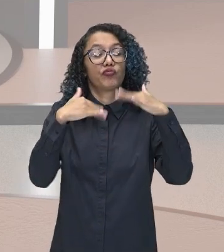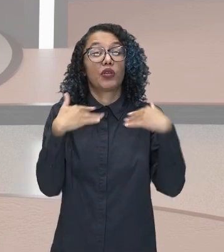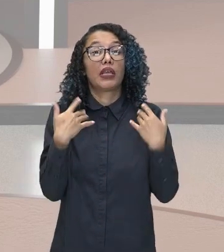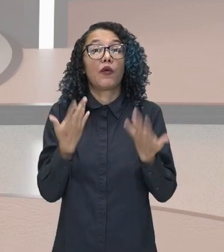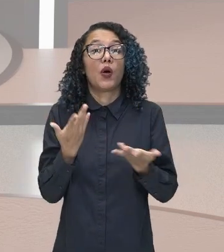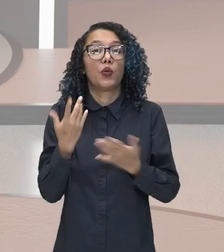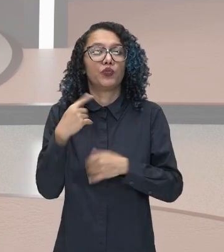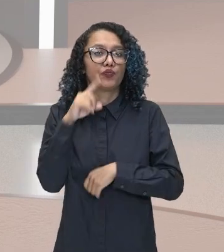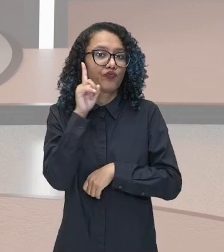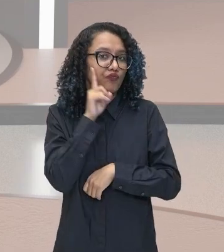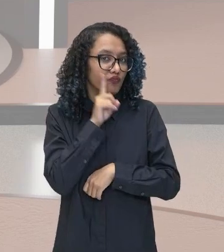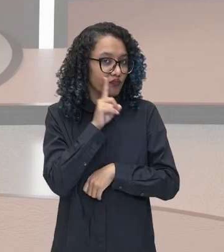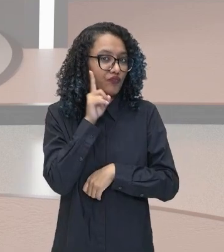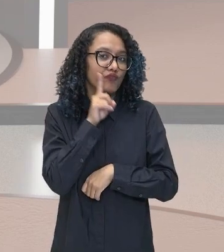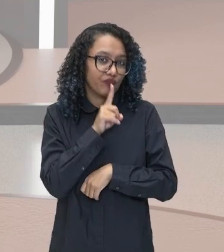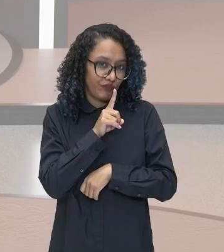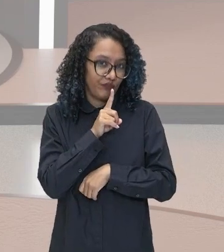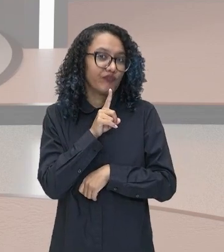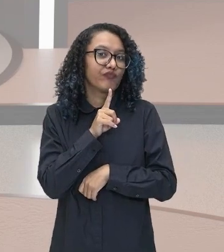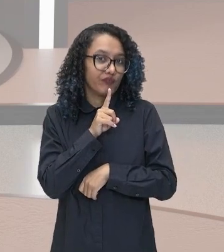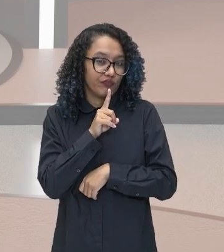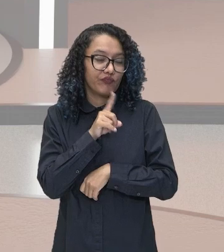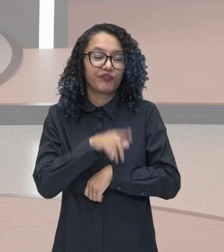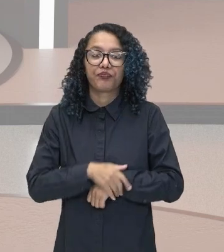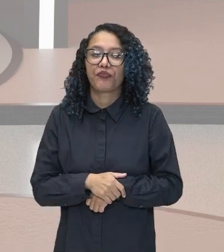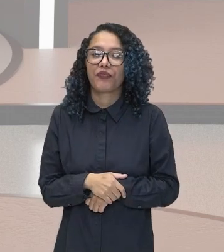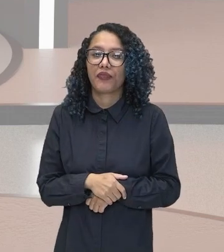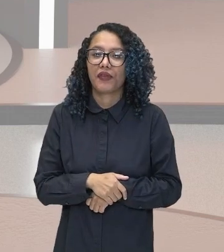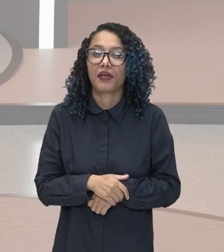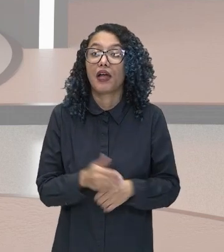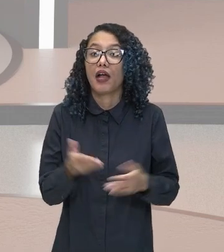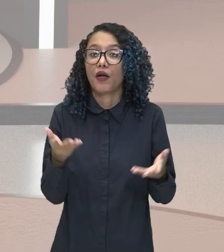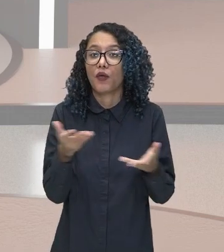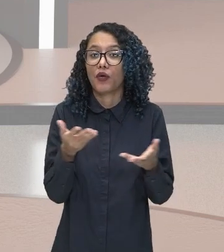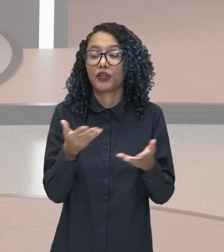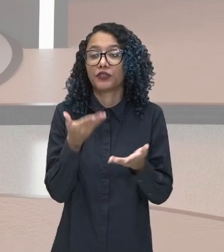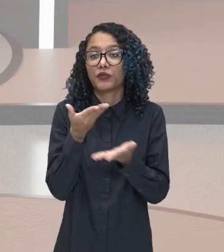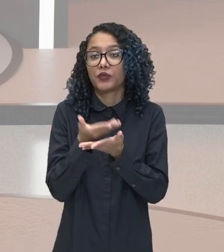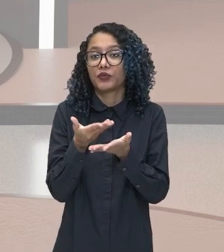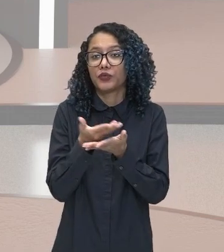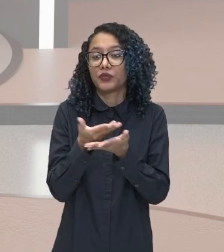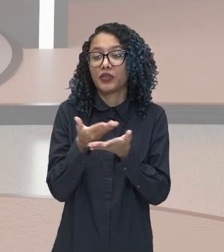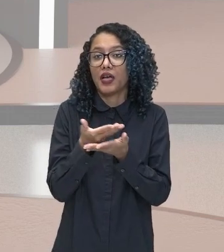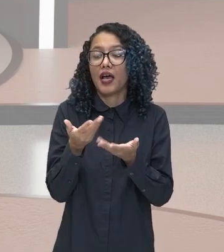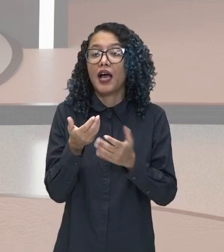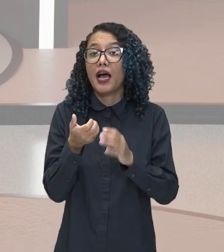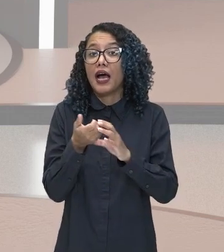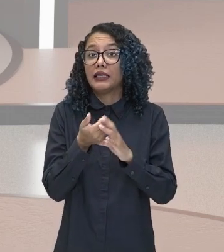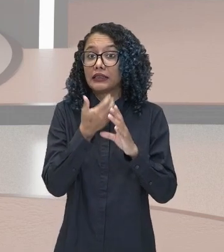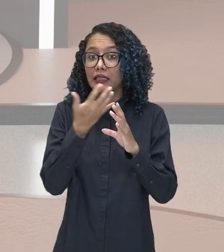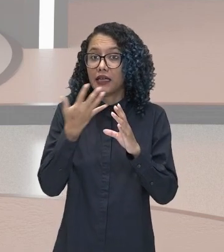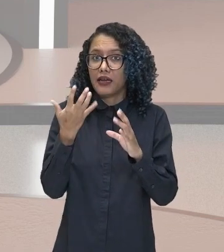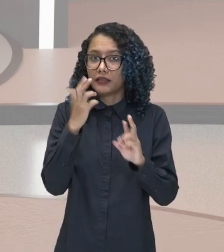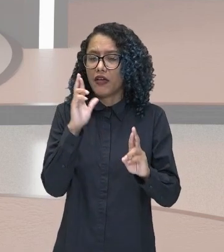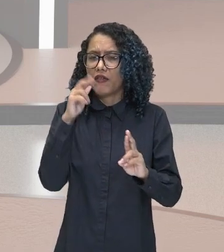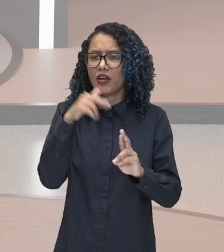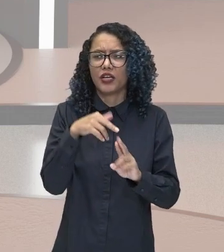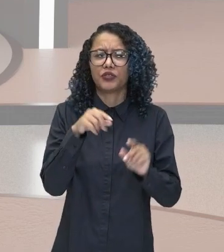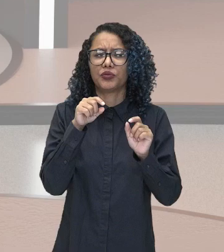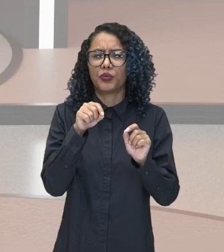Estados Unidos da América. Vamos verificar principalmente as características relacionadas à